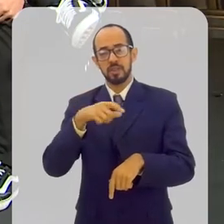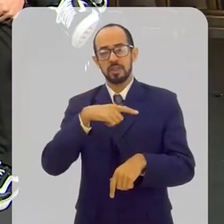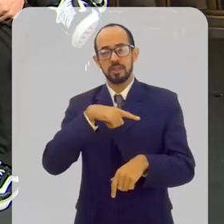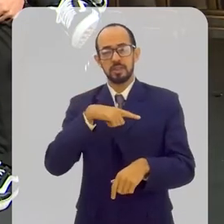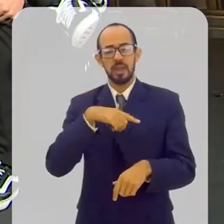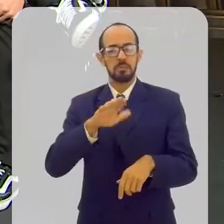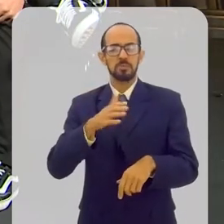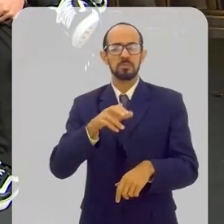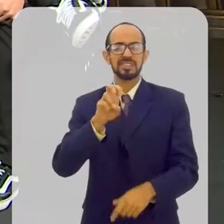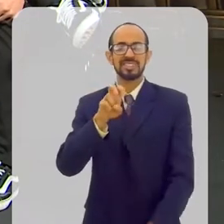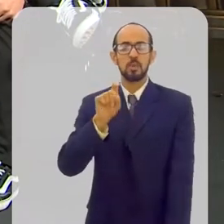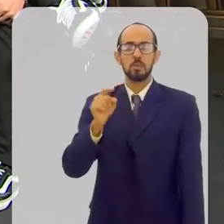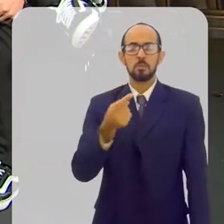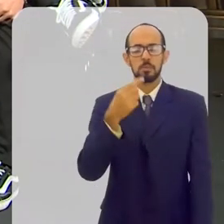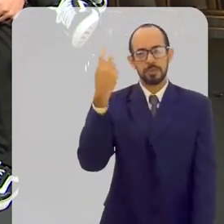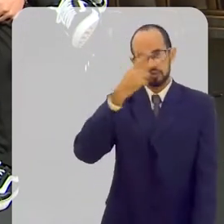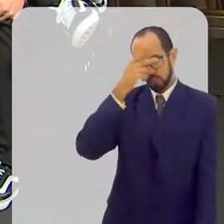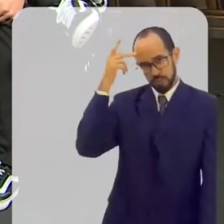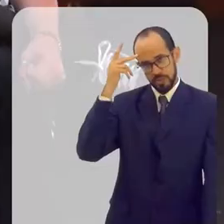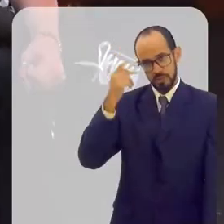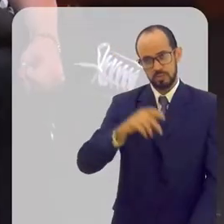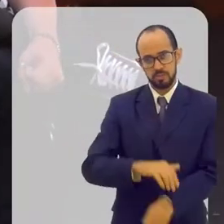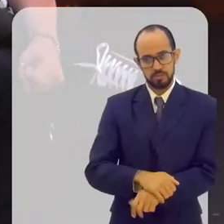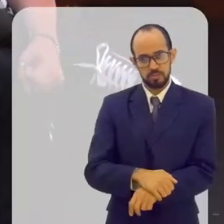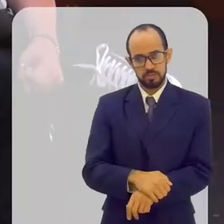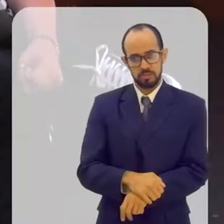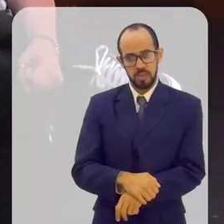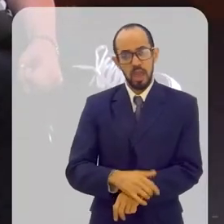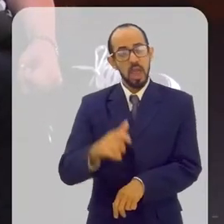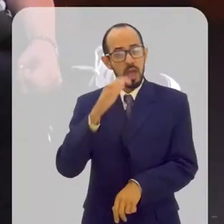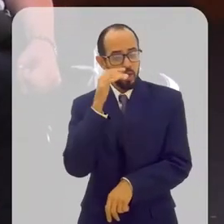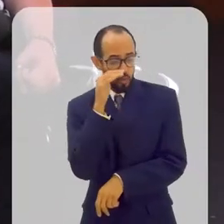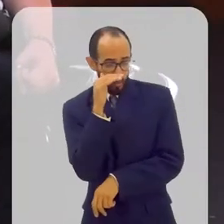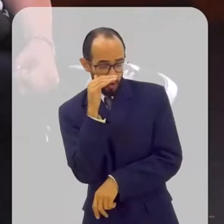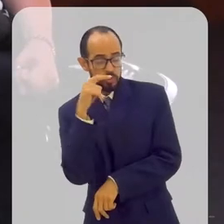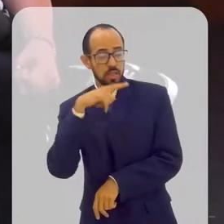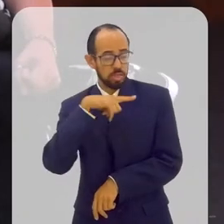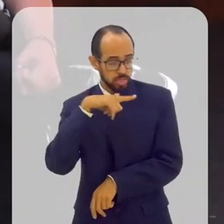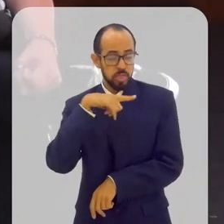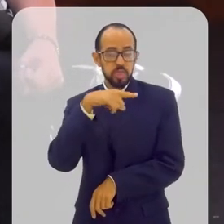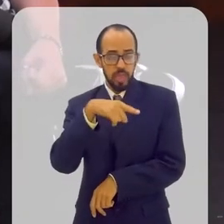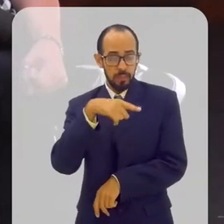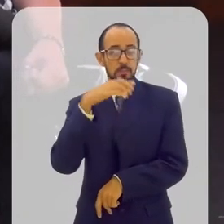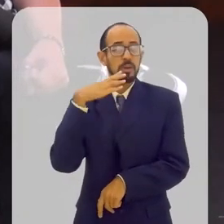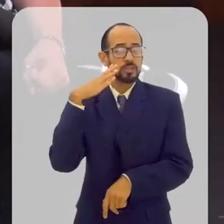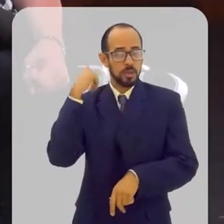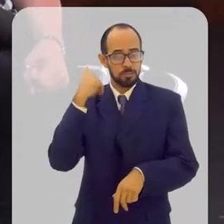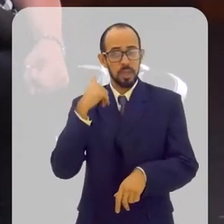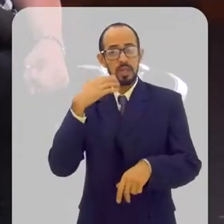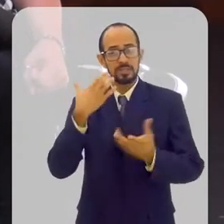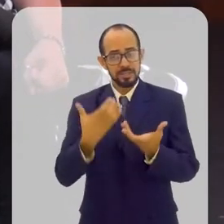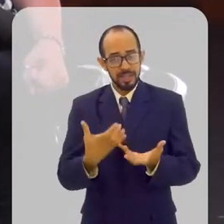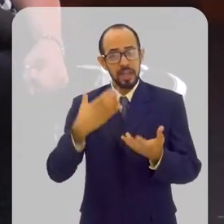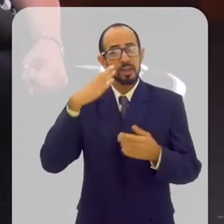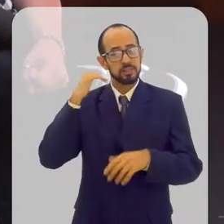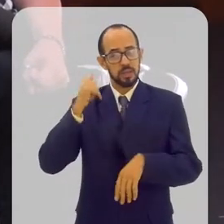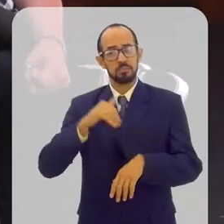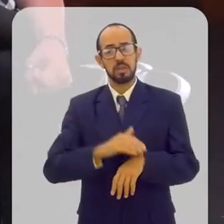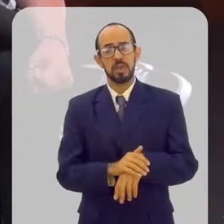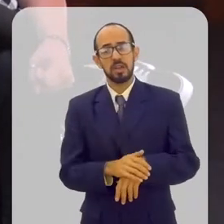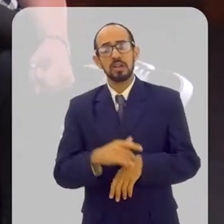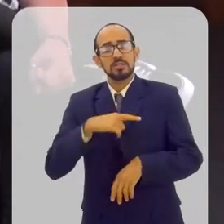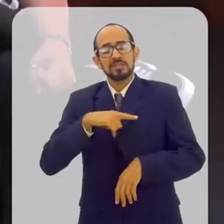mil pessoas. Então, as pessoas, elas têm a curiosidade de saber. Elas querem saber, elas têm